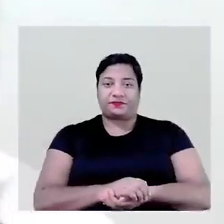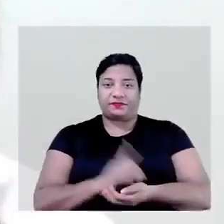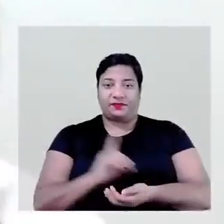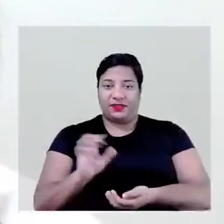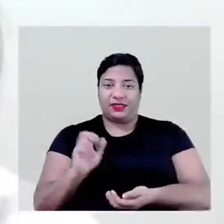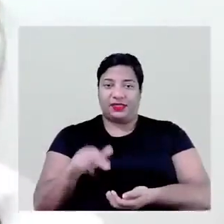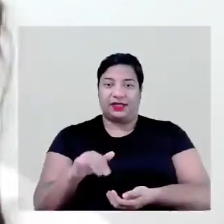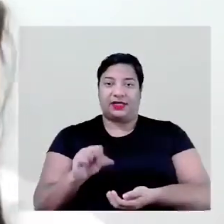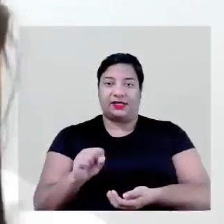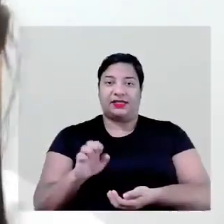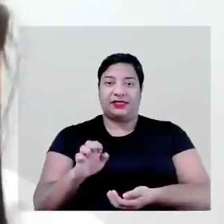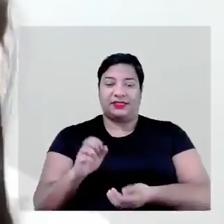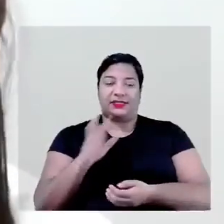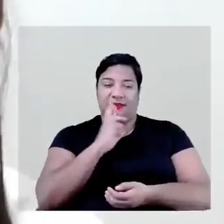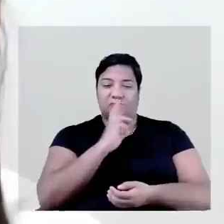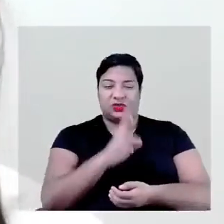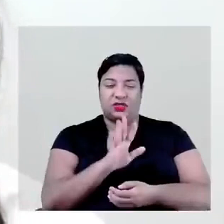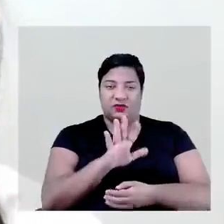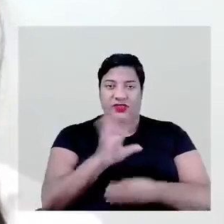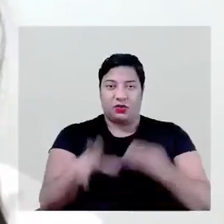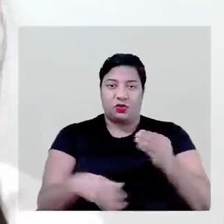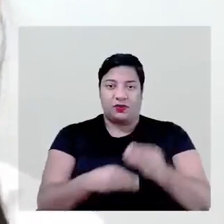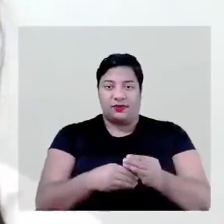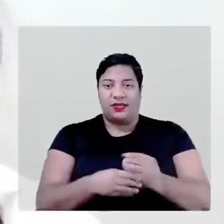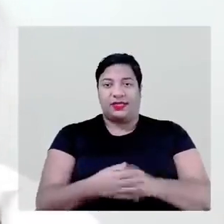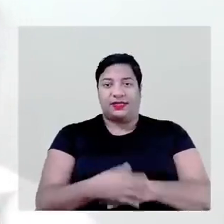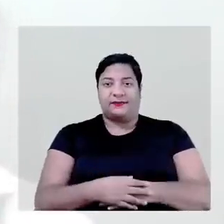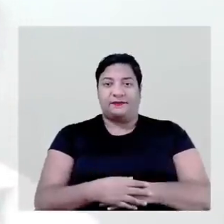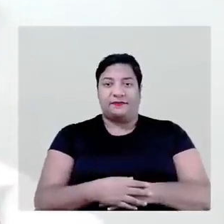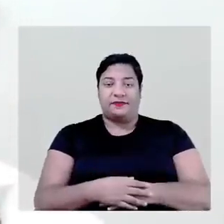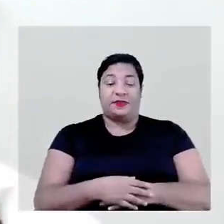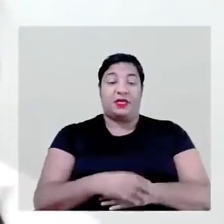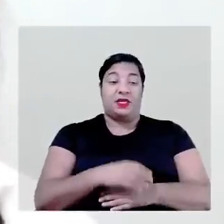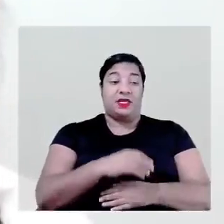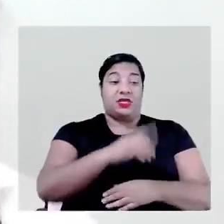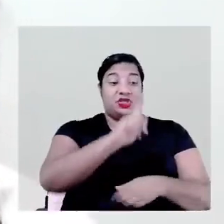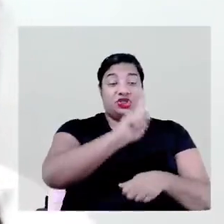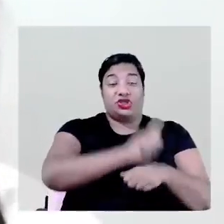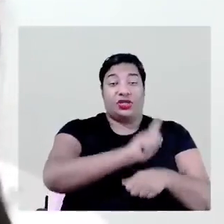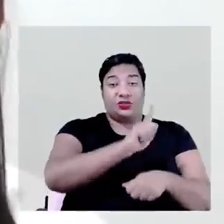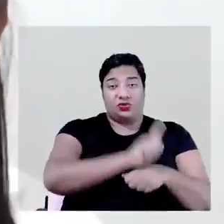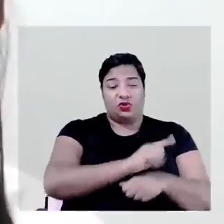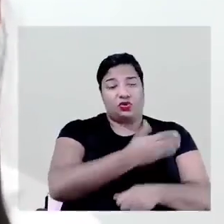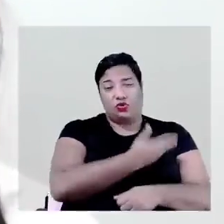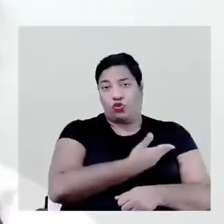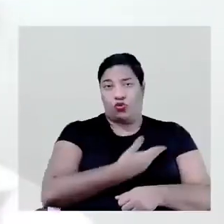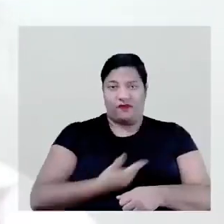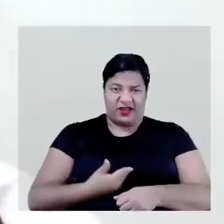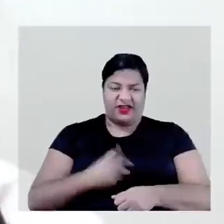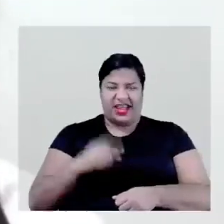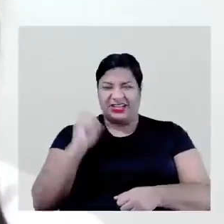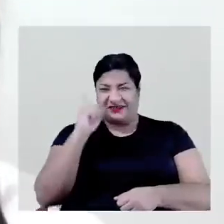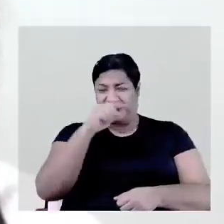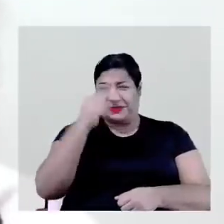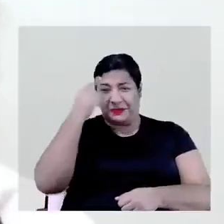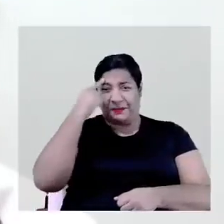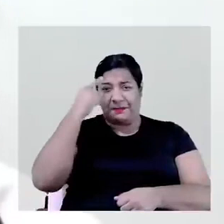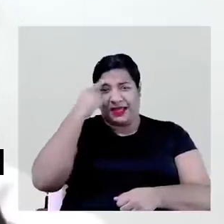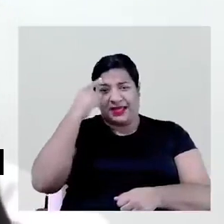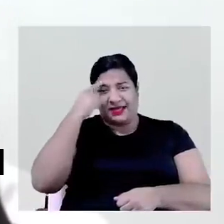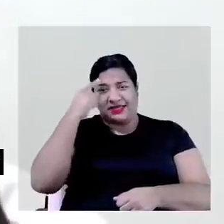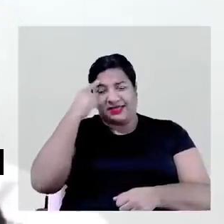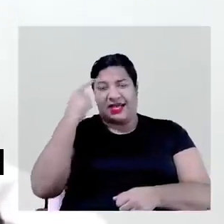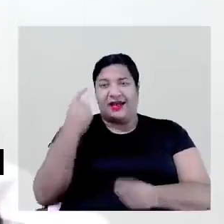de responder. É difícil para o gestor público pensar no verde quando não vê seu caixa no